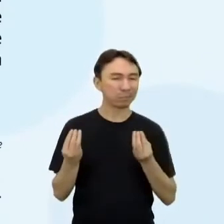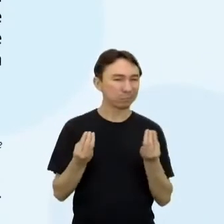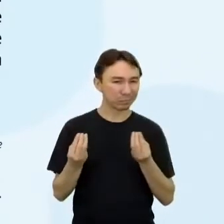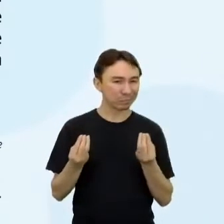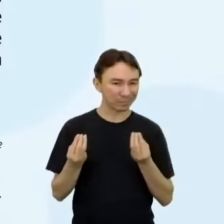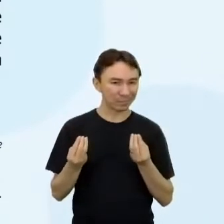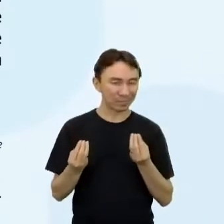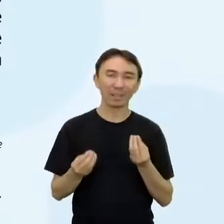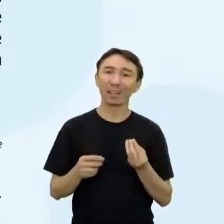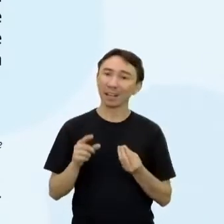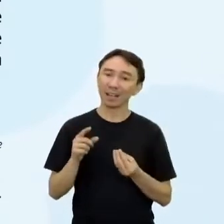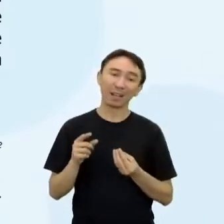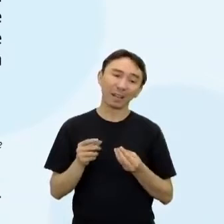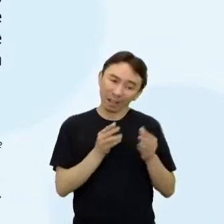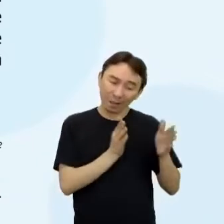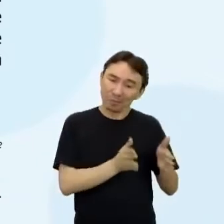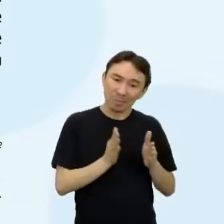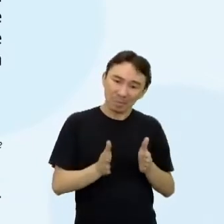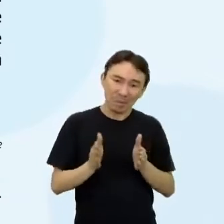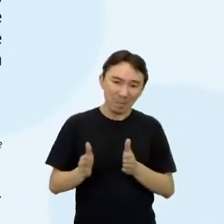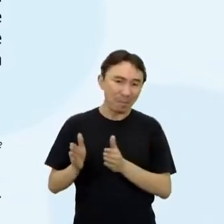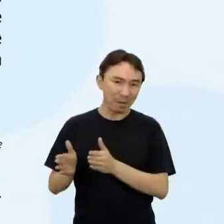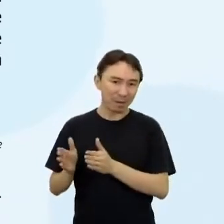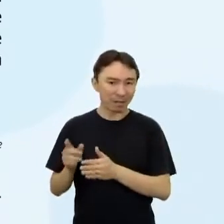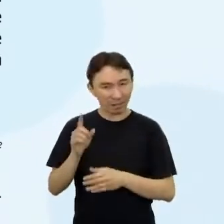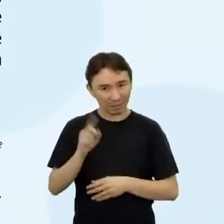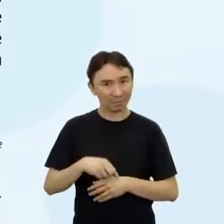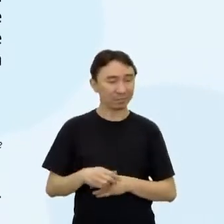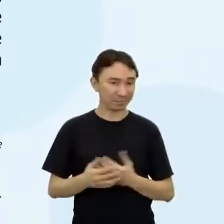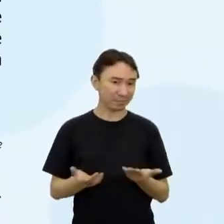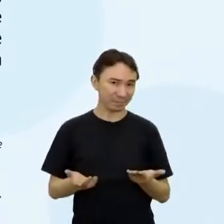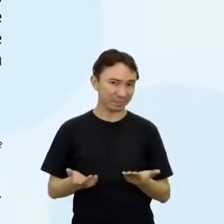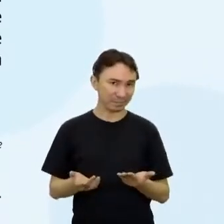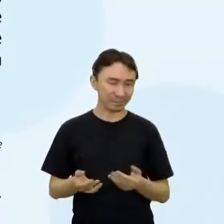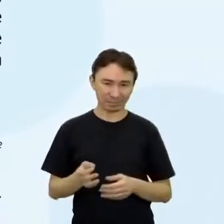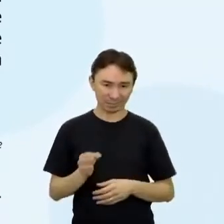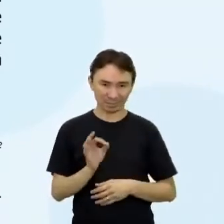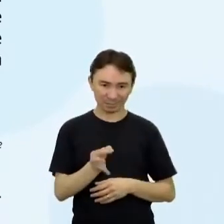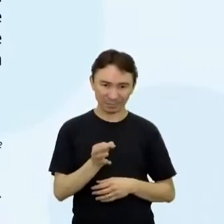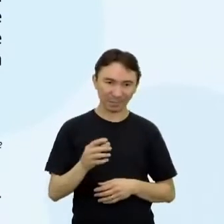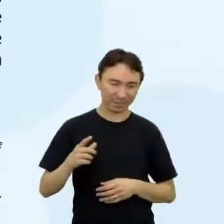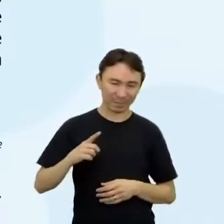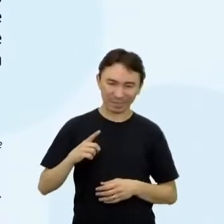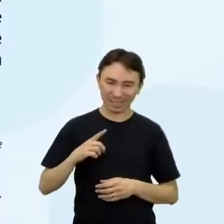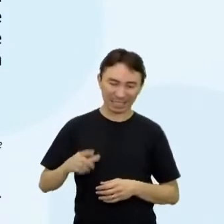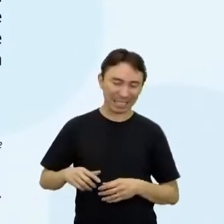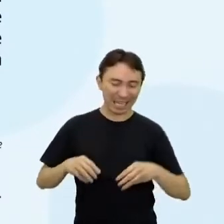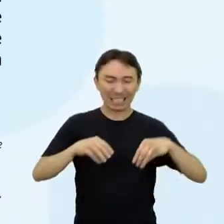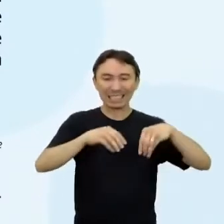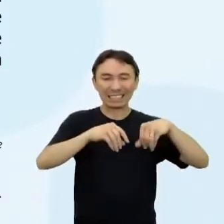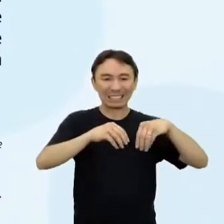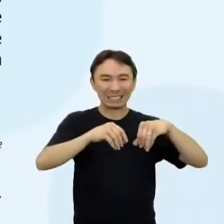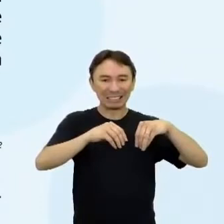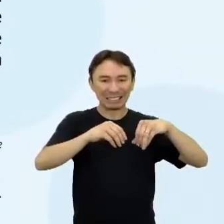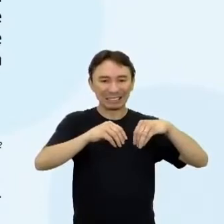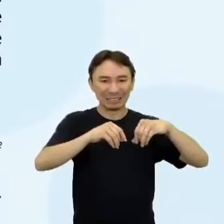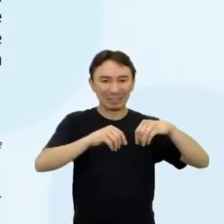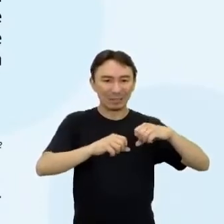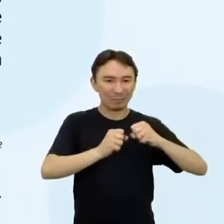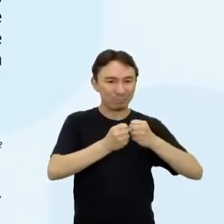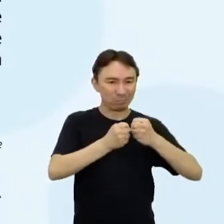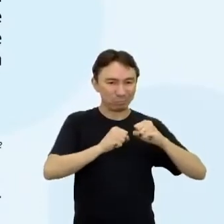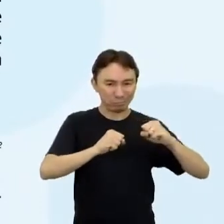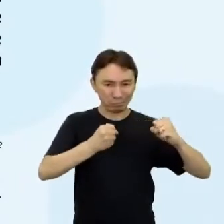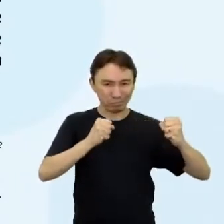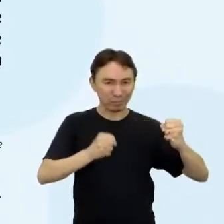uma forma de organização do território, está bem? Sétimo ano. Doação de grandes faixas de terras aos chamados